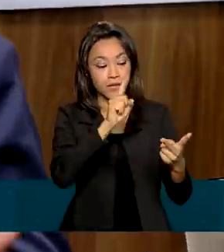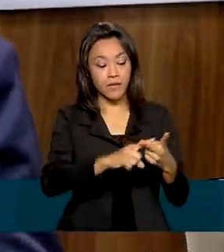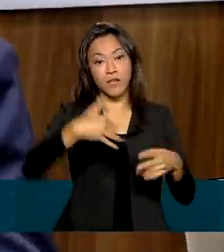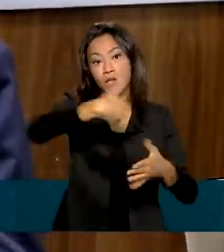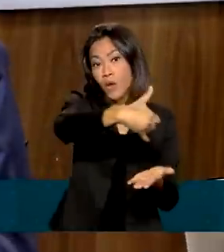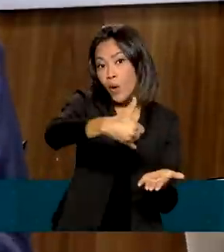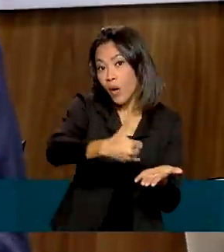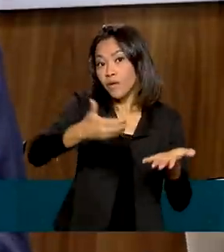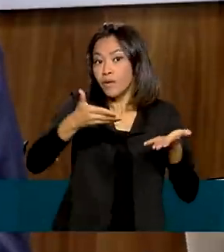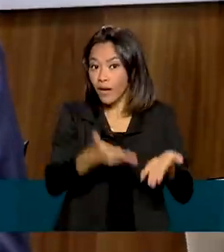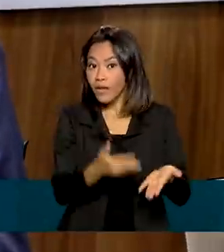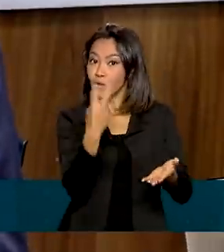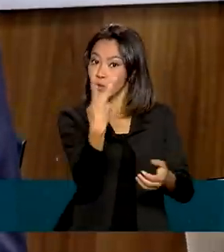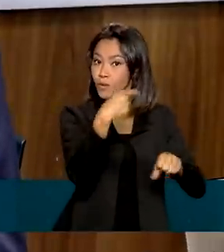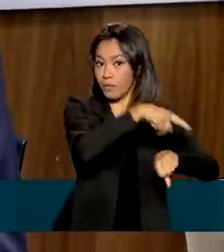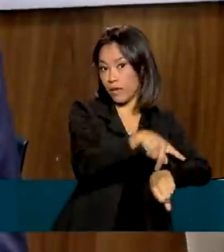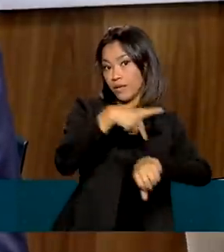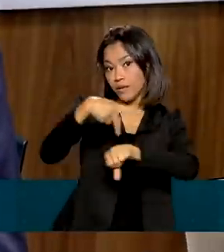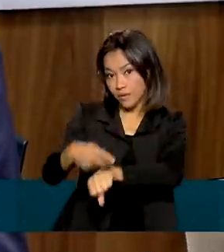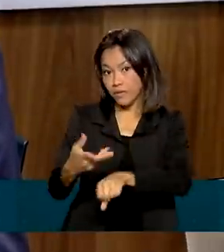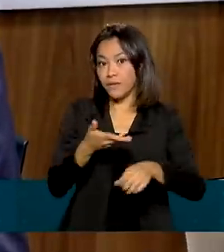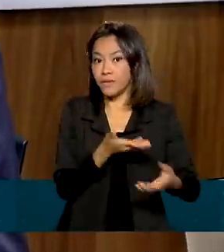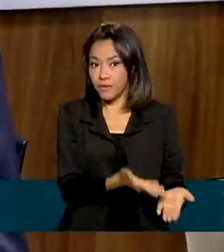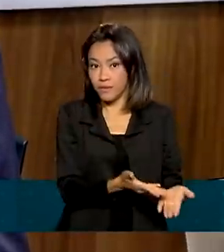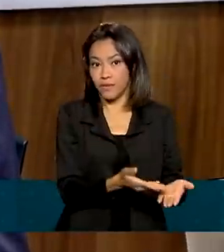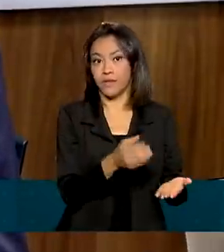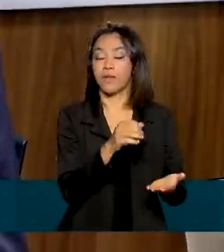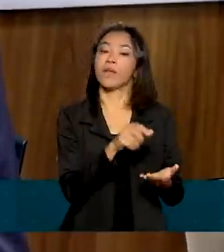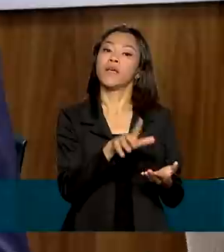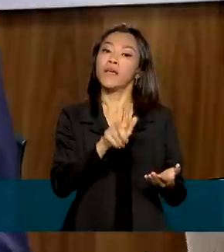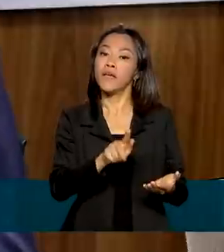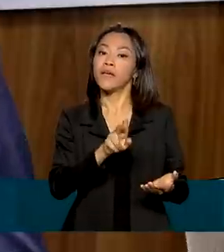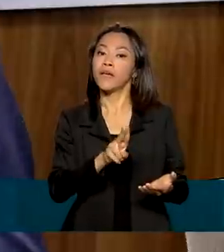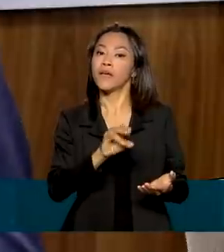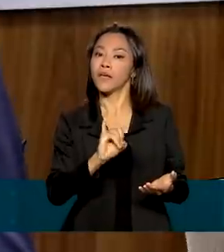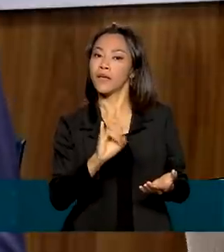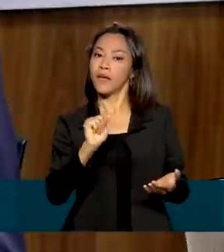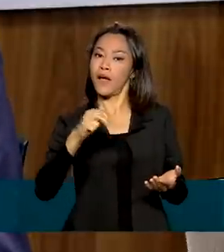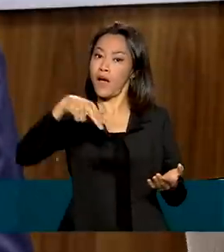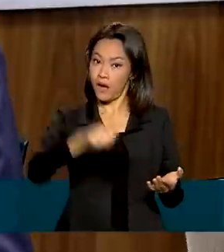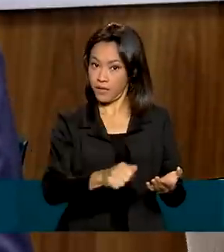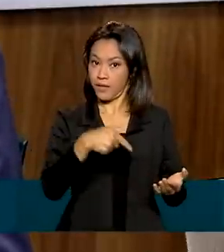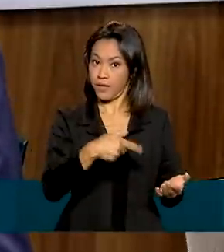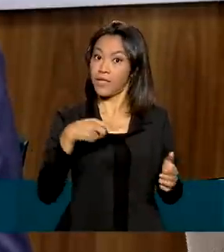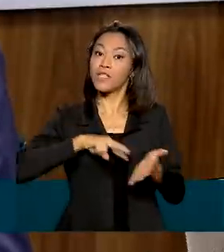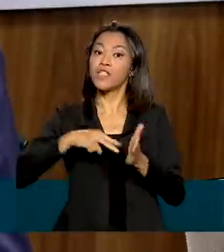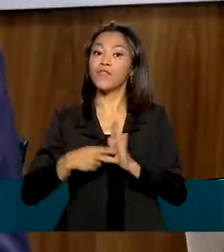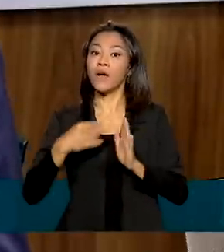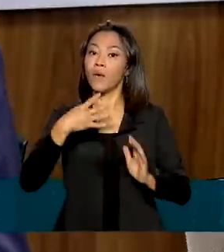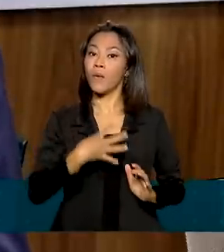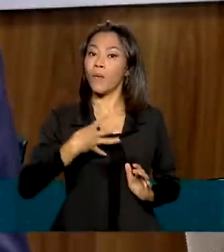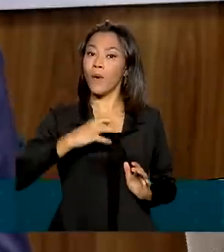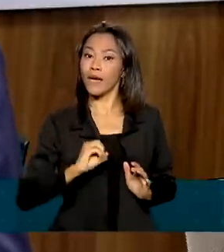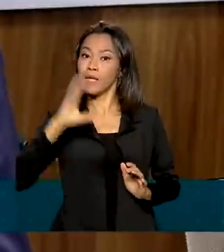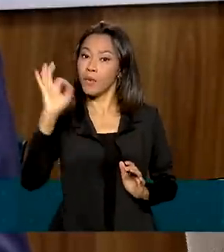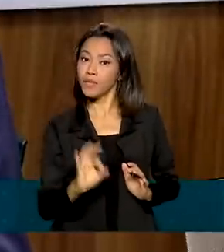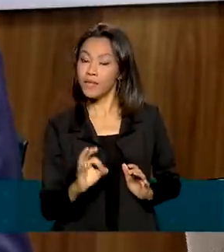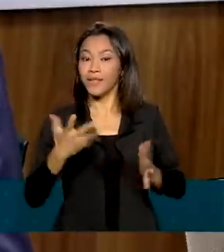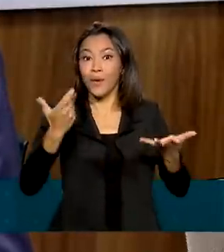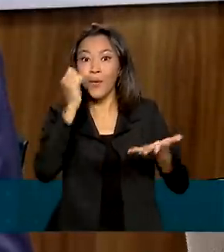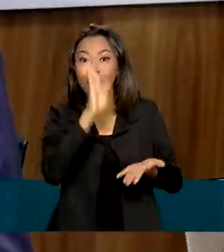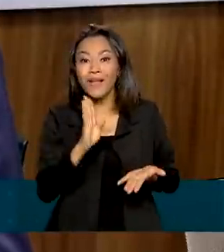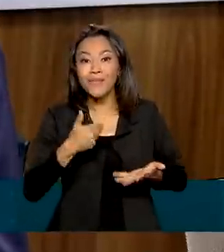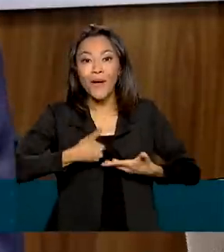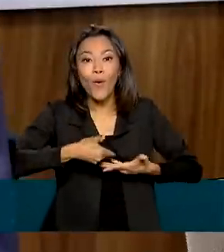Guiana aí a reserva tem descoberta equivale a 40 porcento a nossa reserva aqui no Brasil ou seja o Brasil é